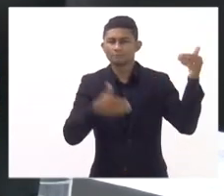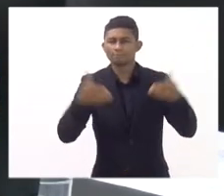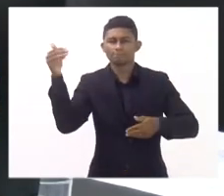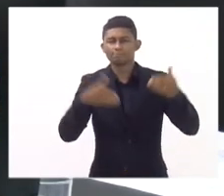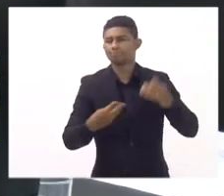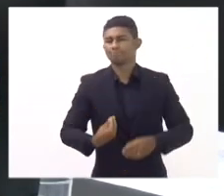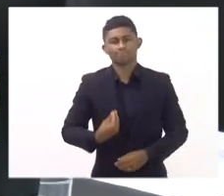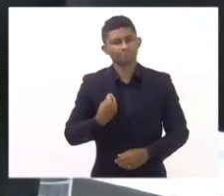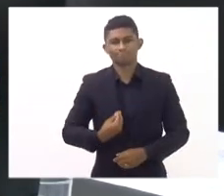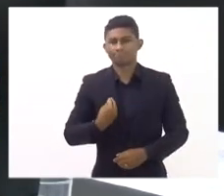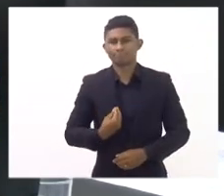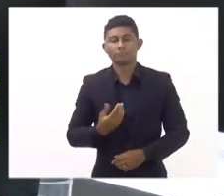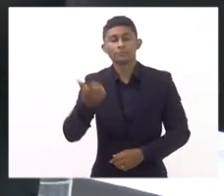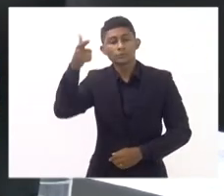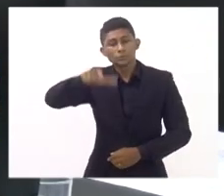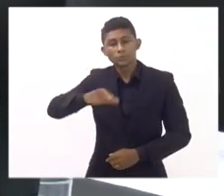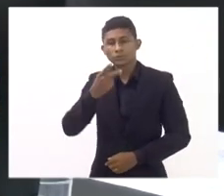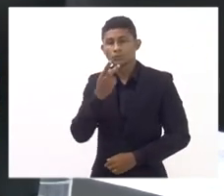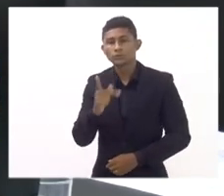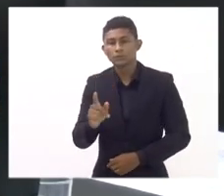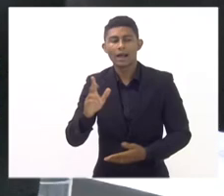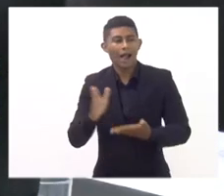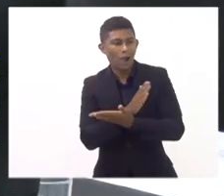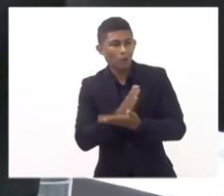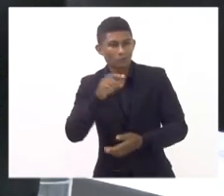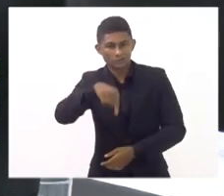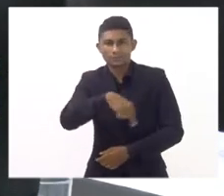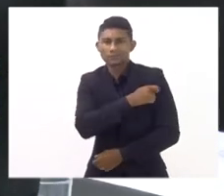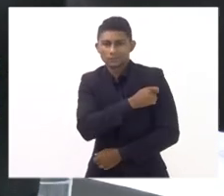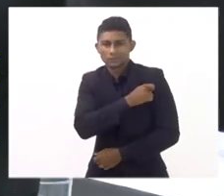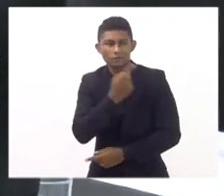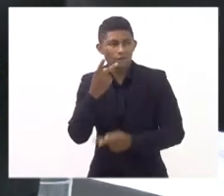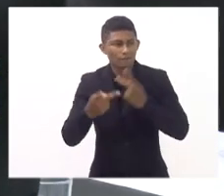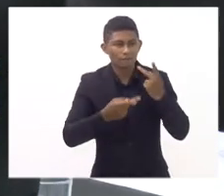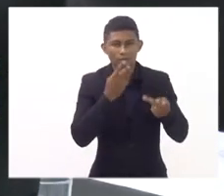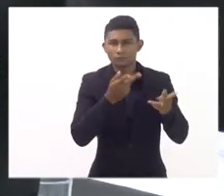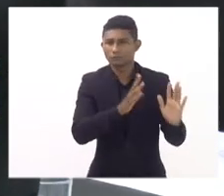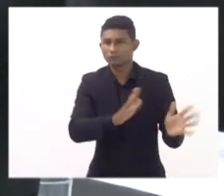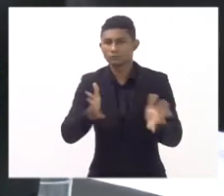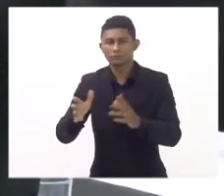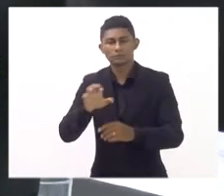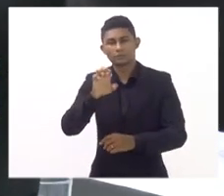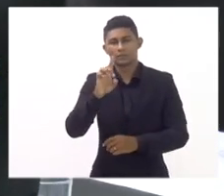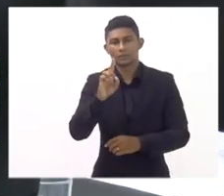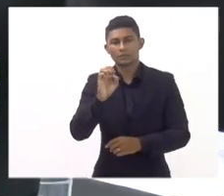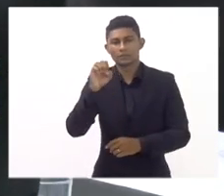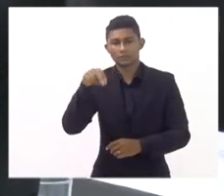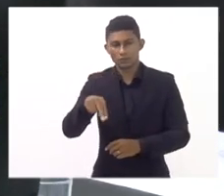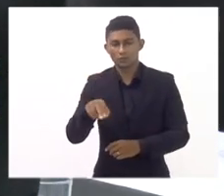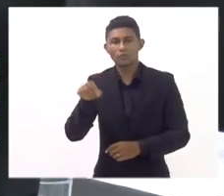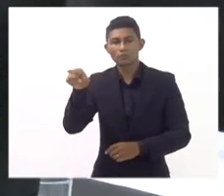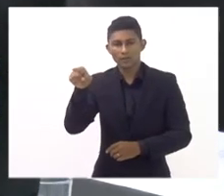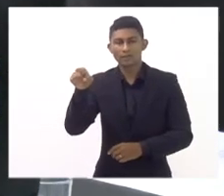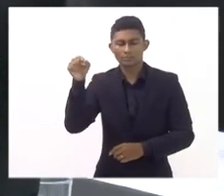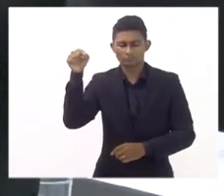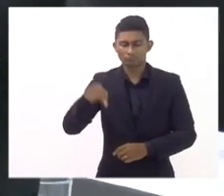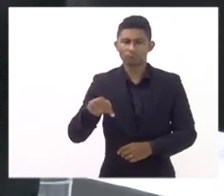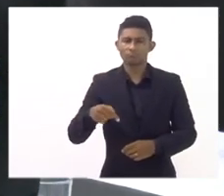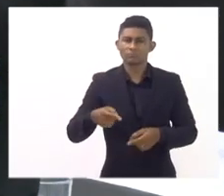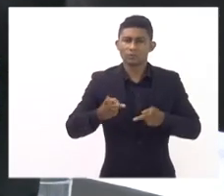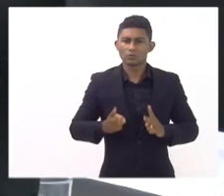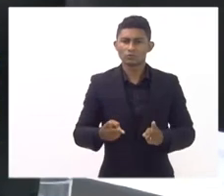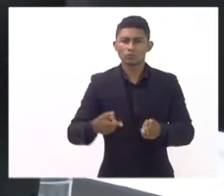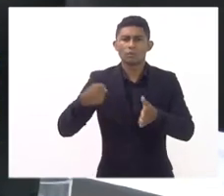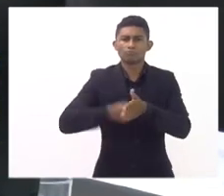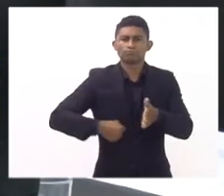todas. Reitero aqui, como foi colocada a fala de alguns estudantes, Edson Luiz segue presente na luta de cada um de vocês,